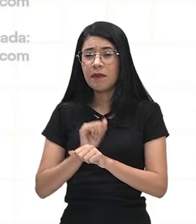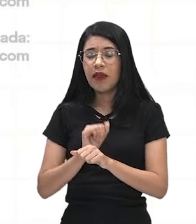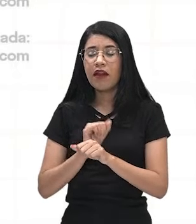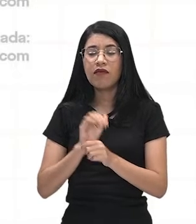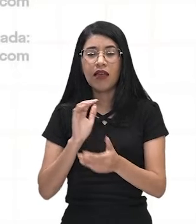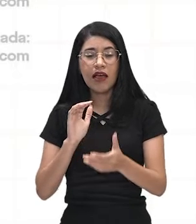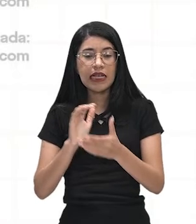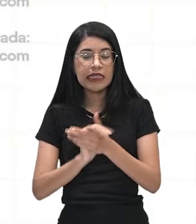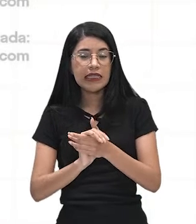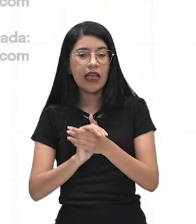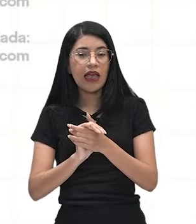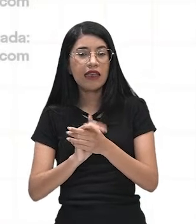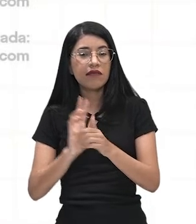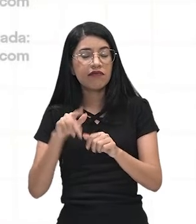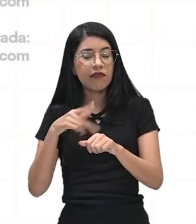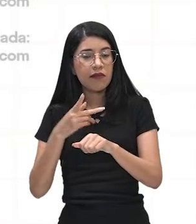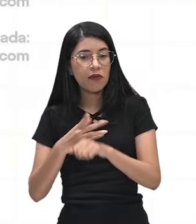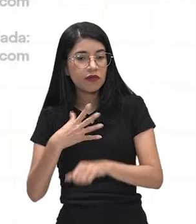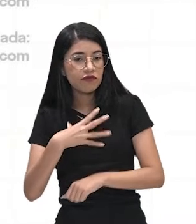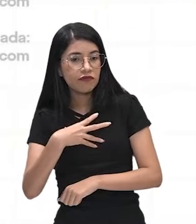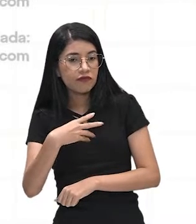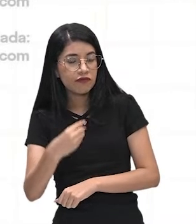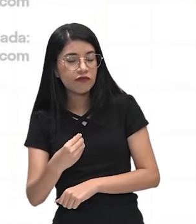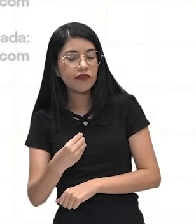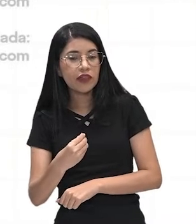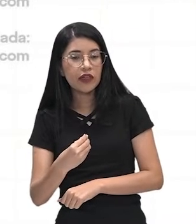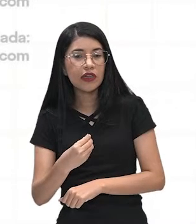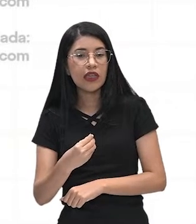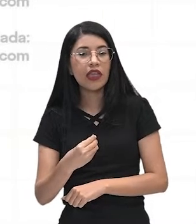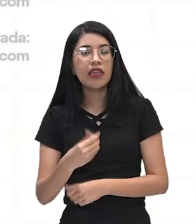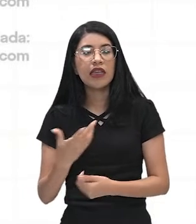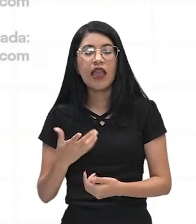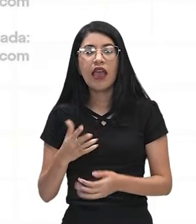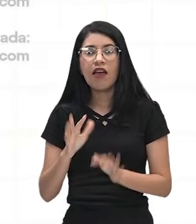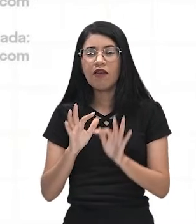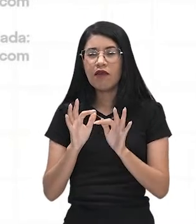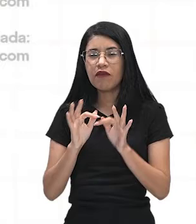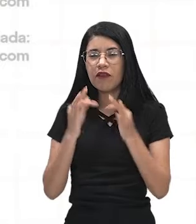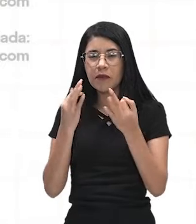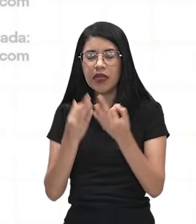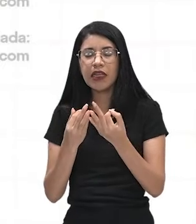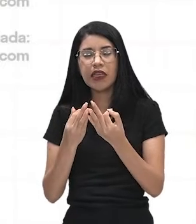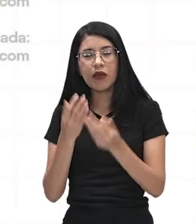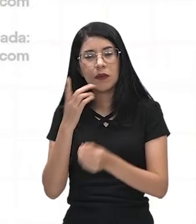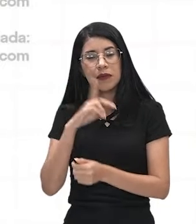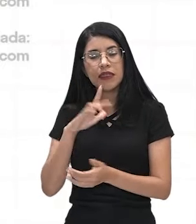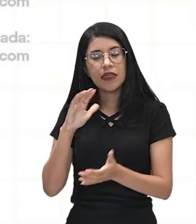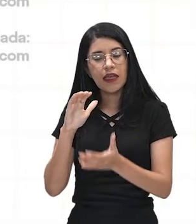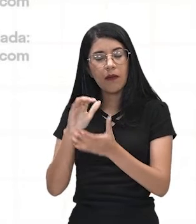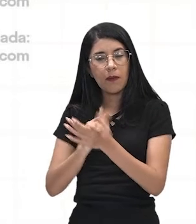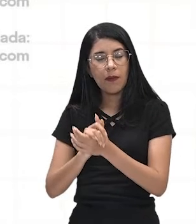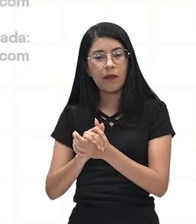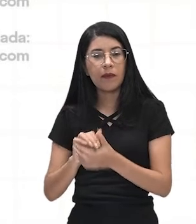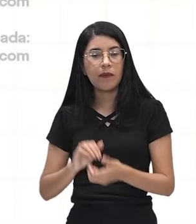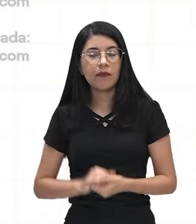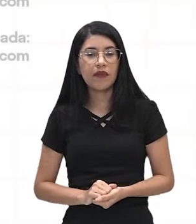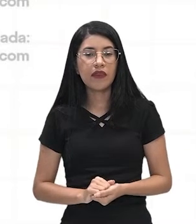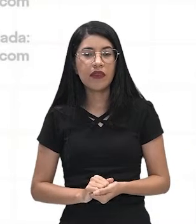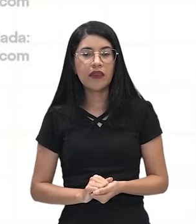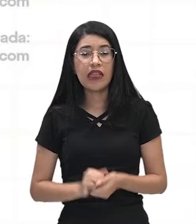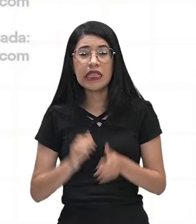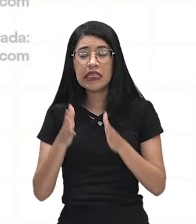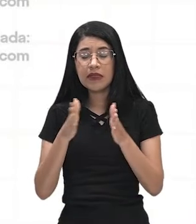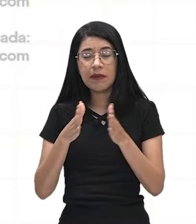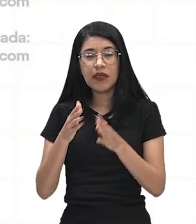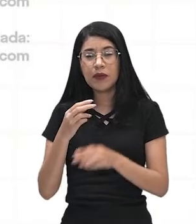ter filhos, e o casamento era muitas das vezes arranjado pelos pais. As mulheres nesse período, elas não tinham ali muitas